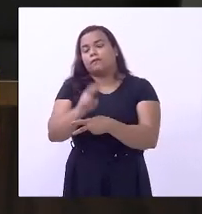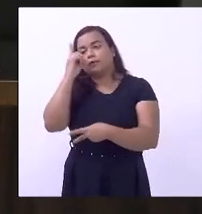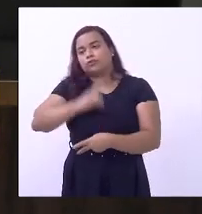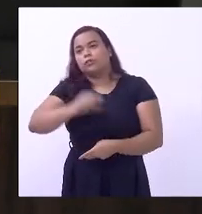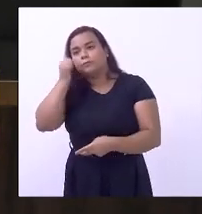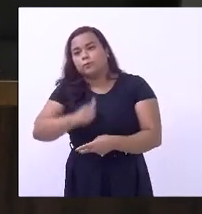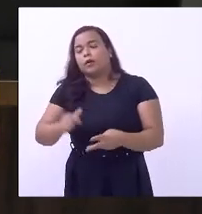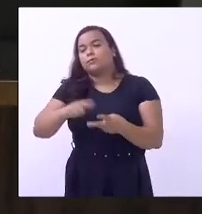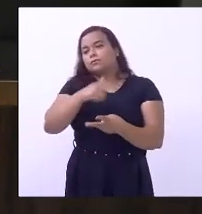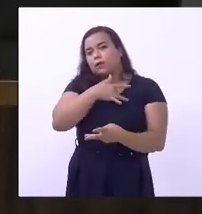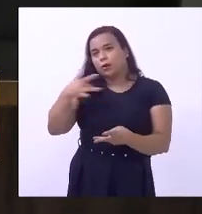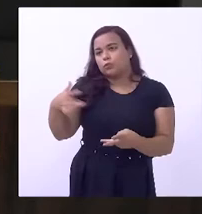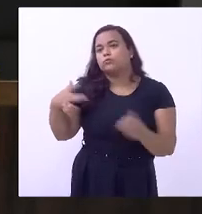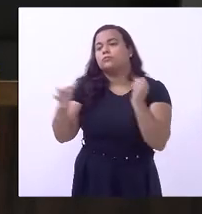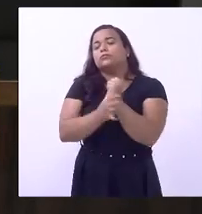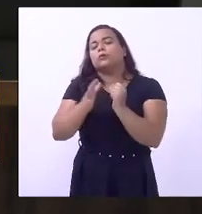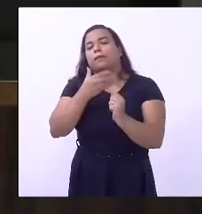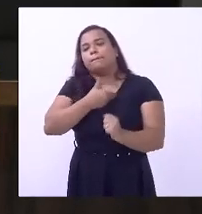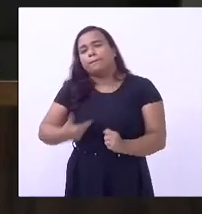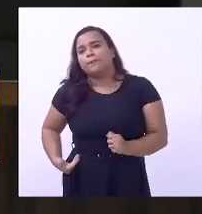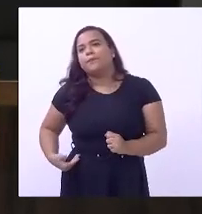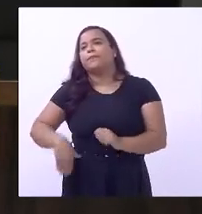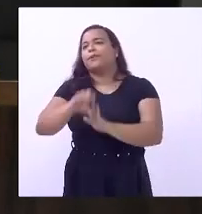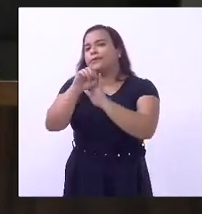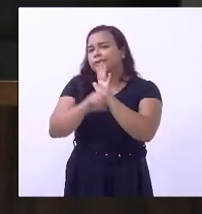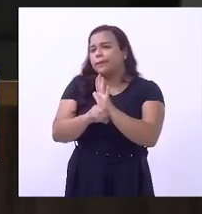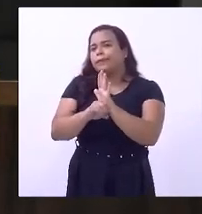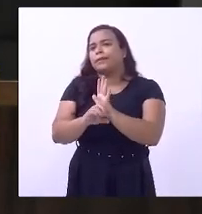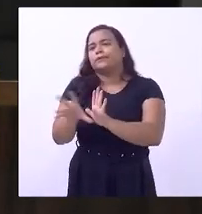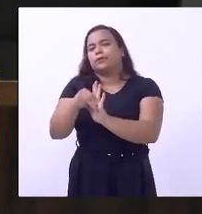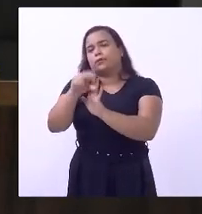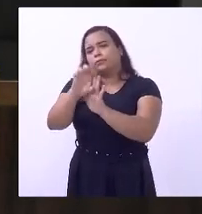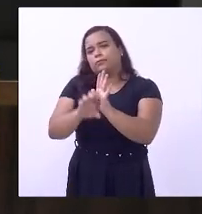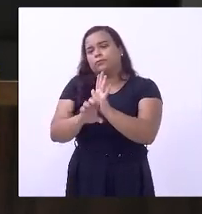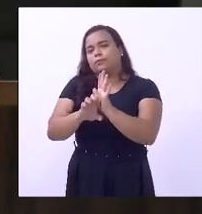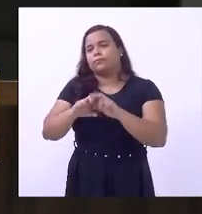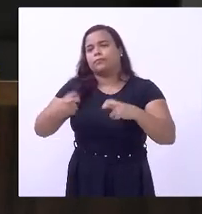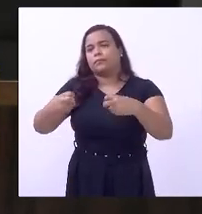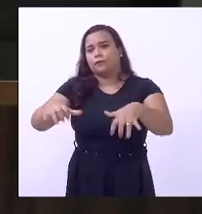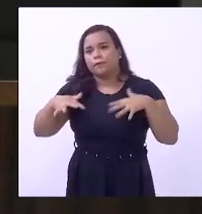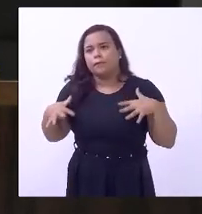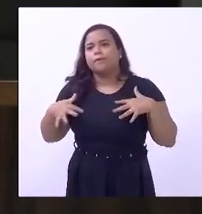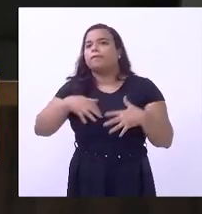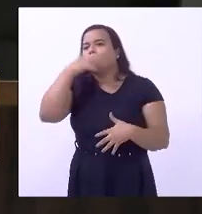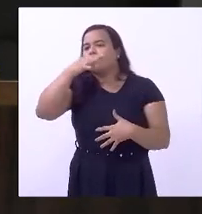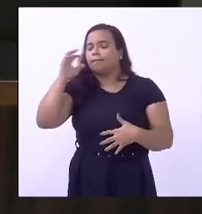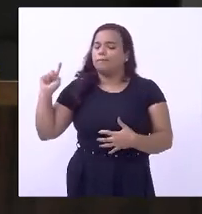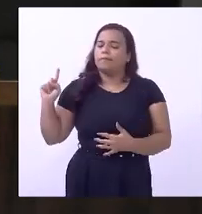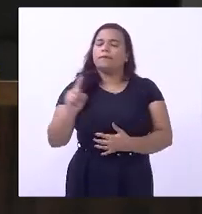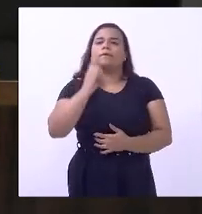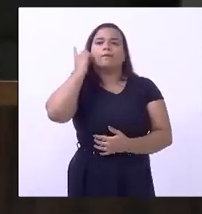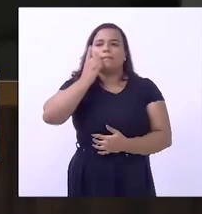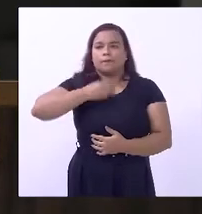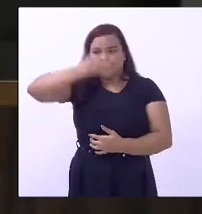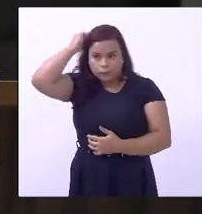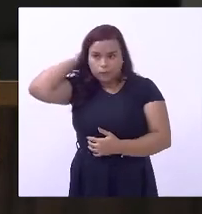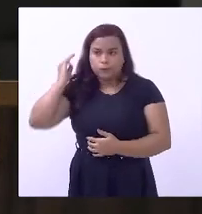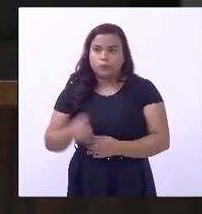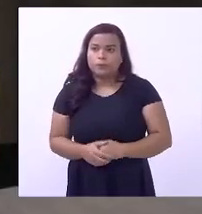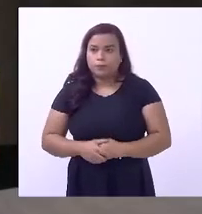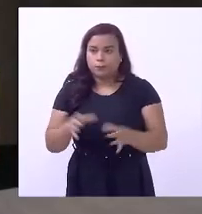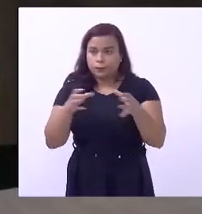segurança pública e orçamento às emendas de plenário. Para emitir parecer pela Comissão de Constituição e Justiça, deputado Márcio Pacheco.